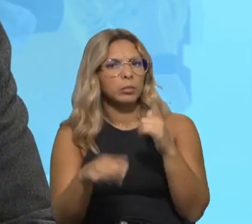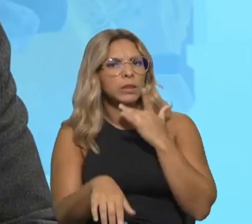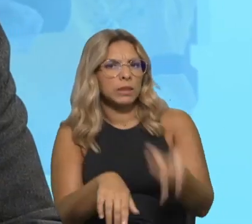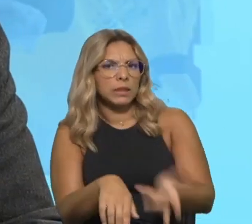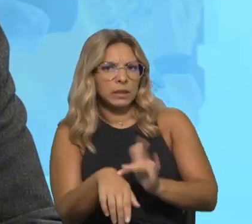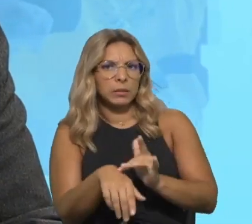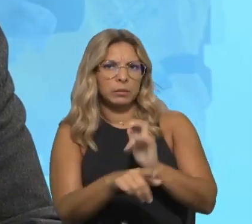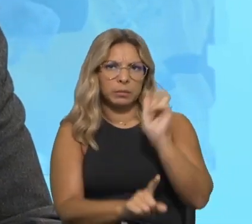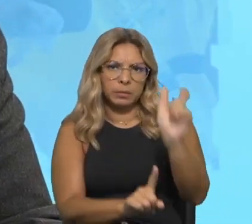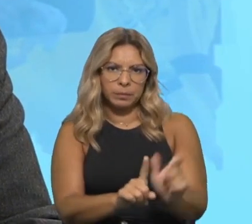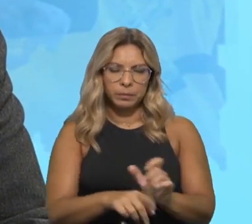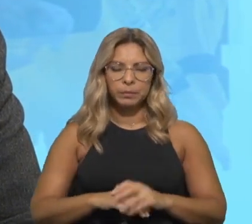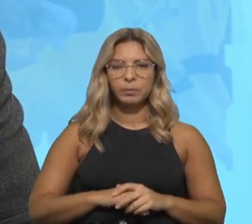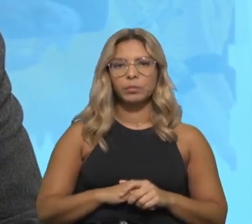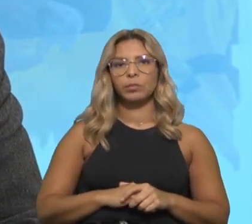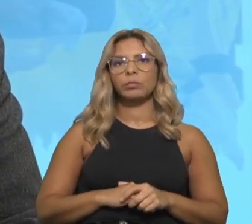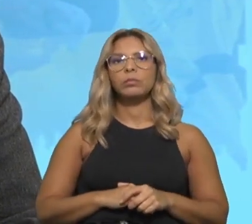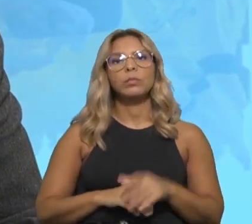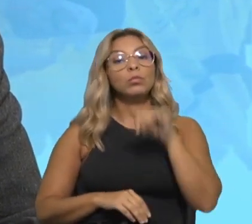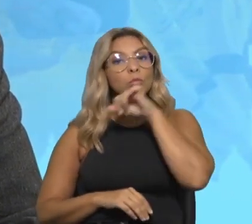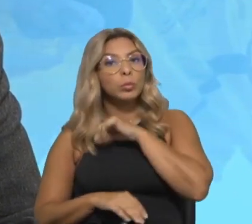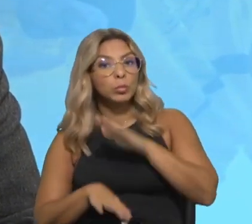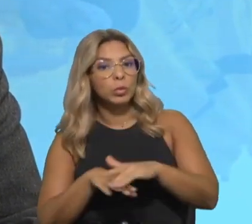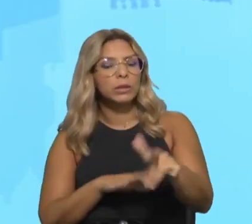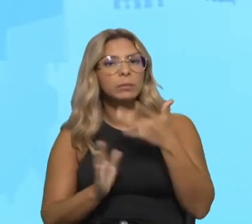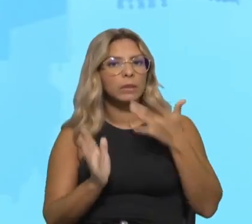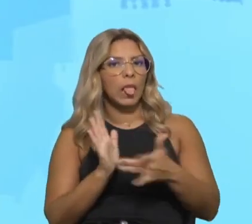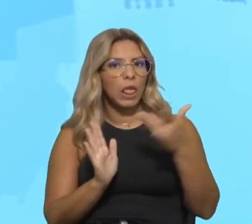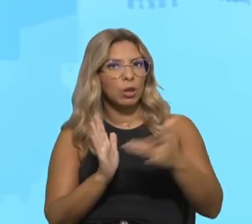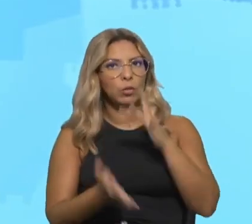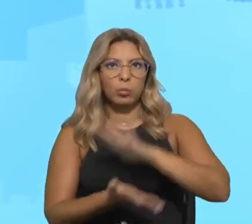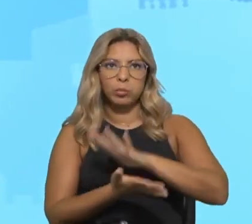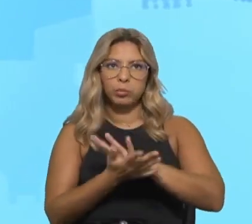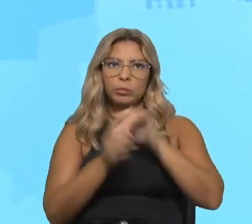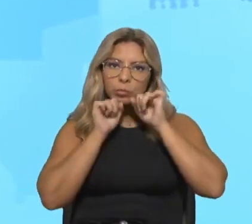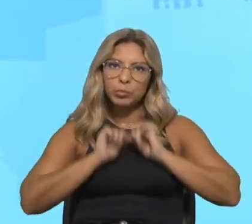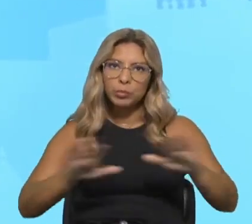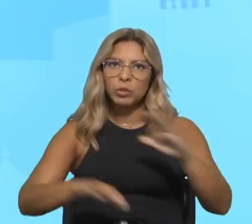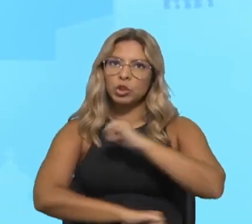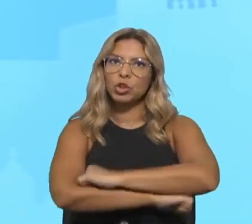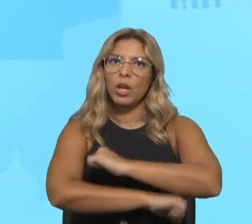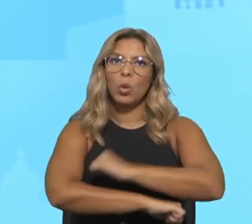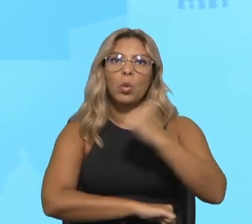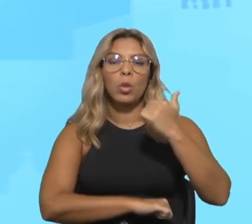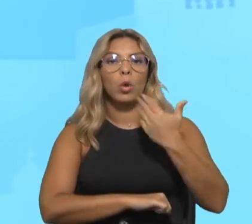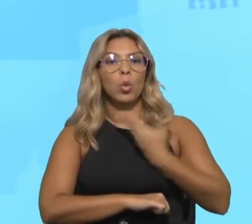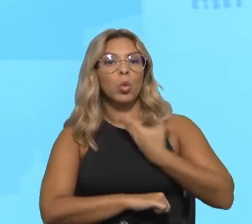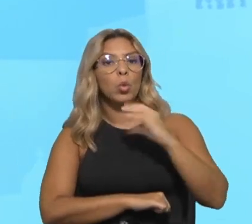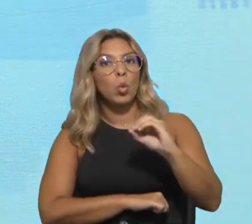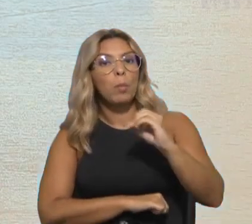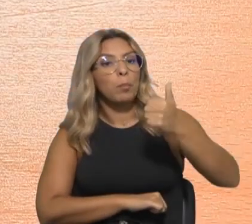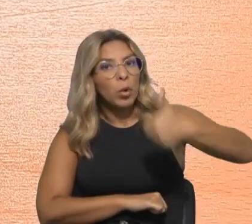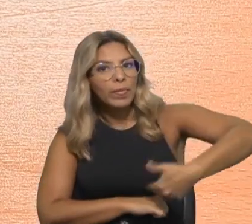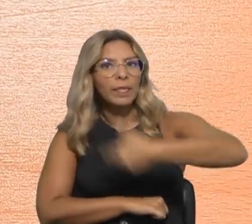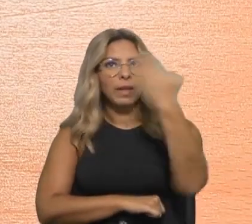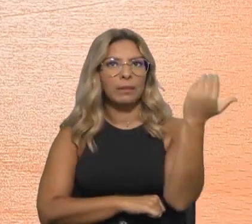Dion uhum foi nessa linha que surgiu esta ideia de publicar um este livro janela janela do Bom dia janela do Bom